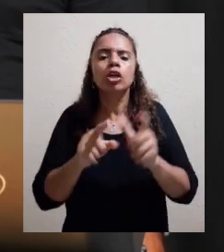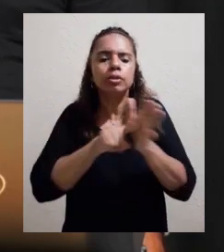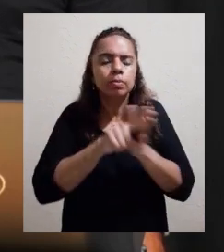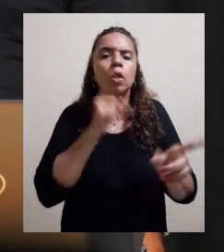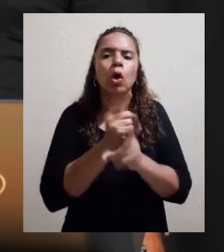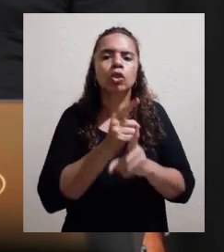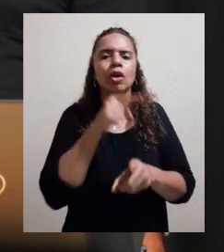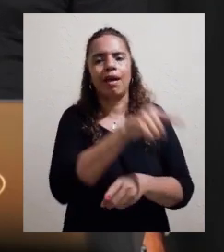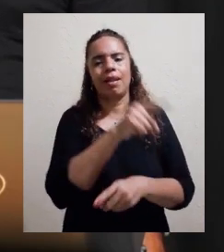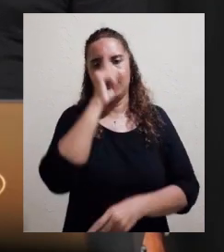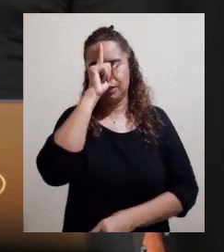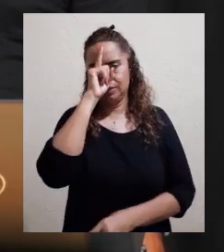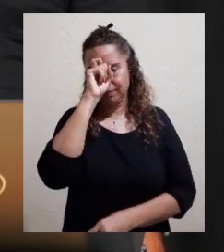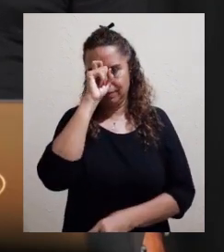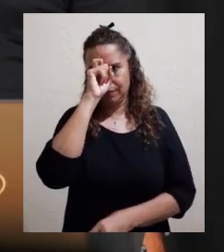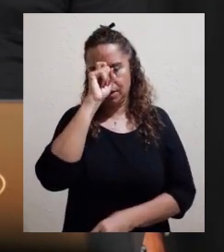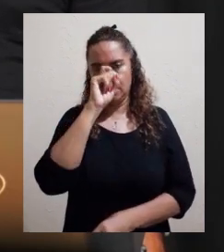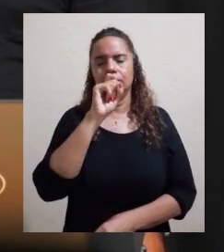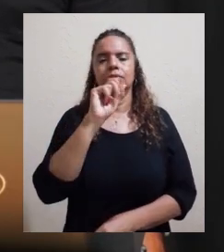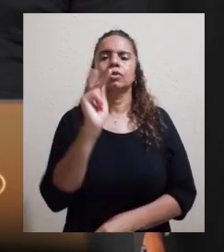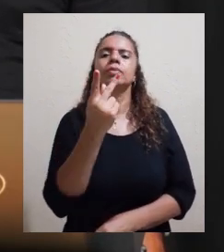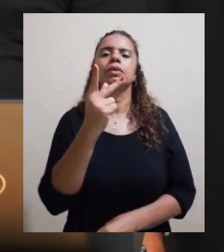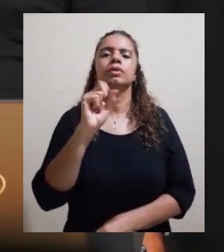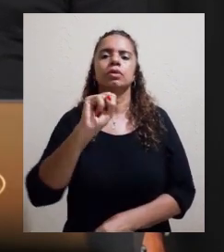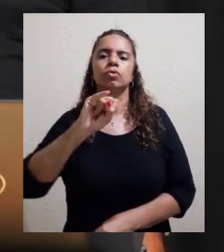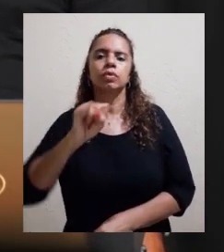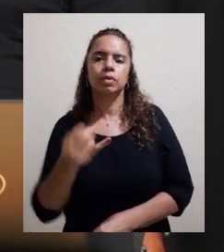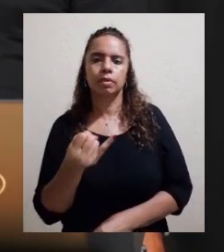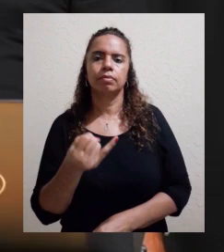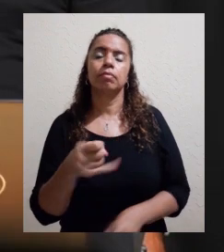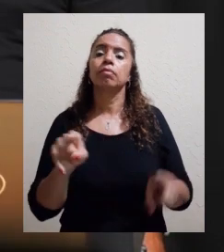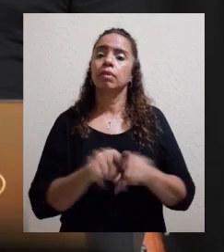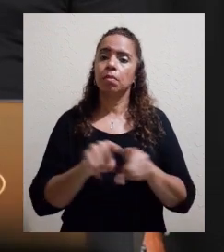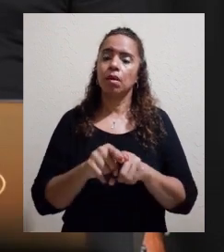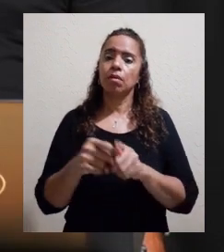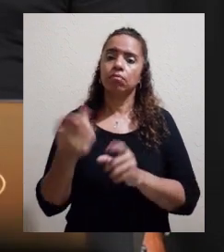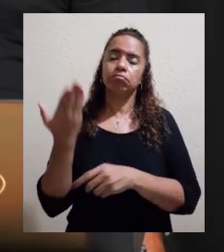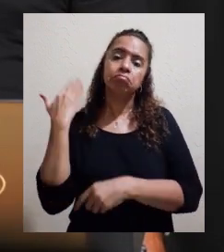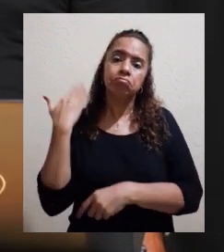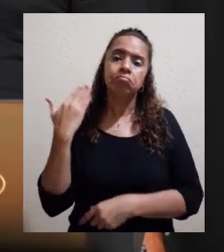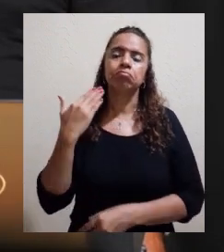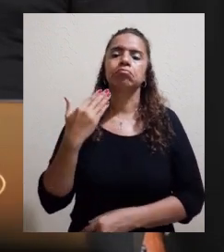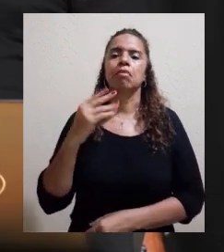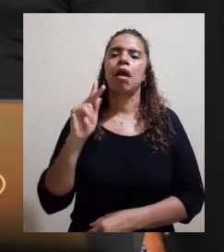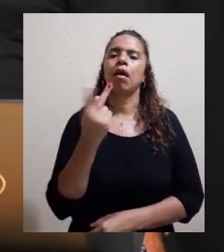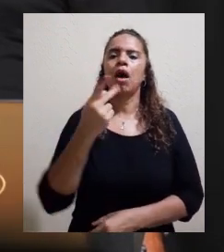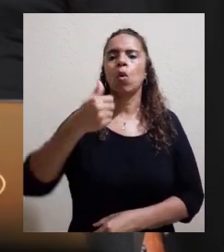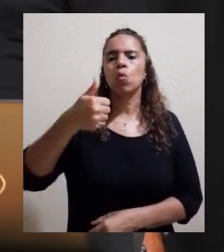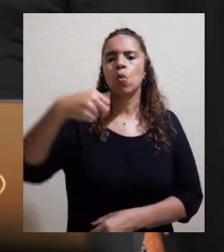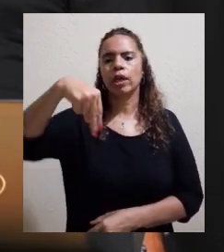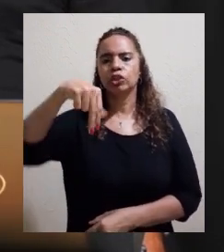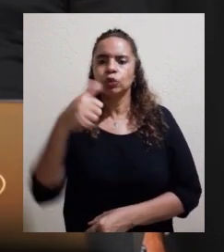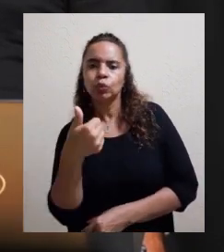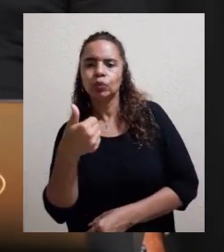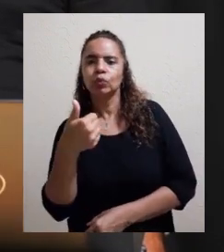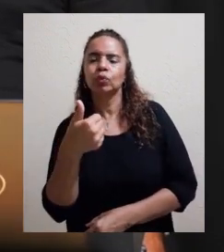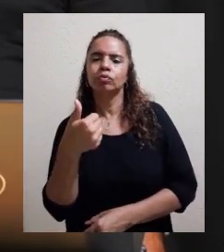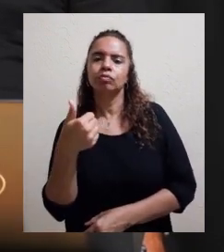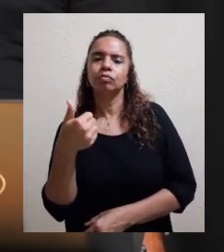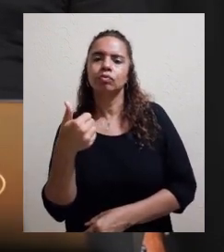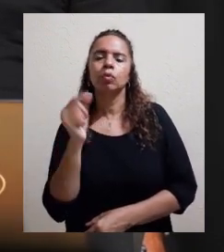de 2009, a chamada gripe aviária, né, da influenza H1N1, eu tinha